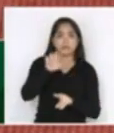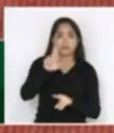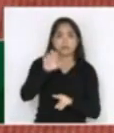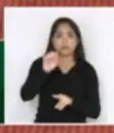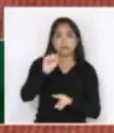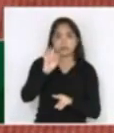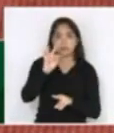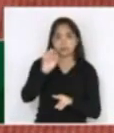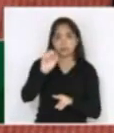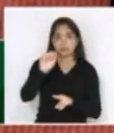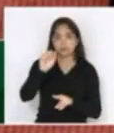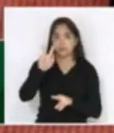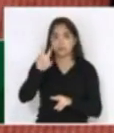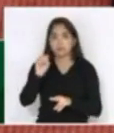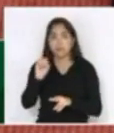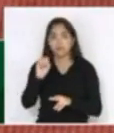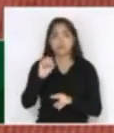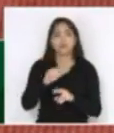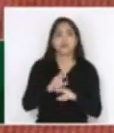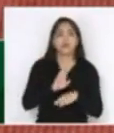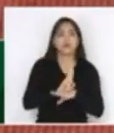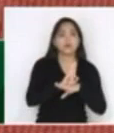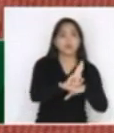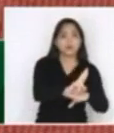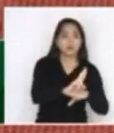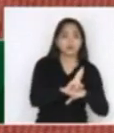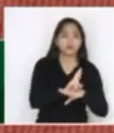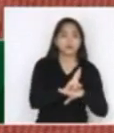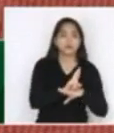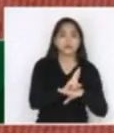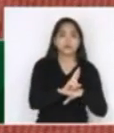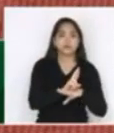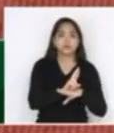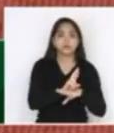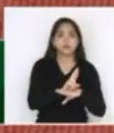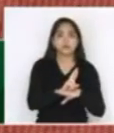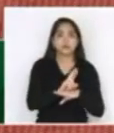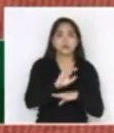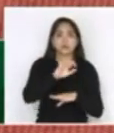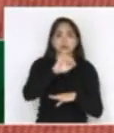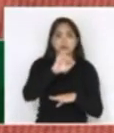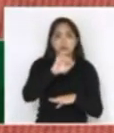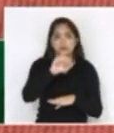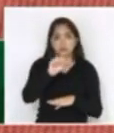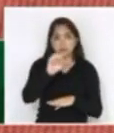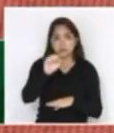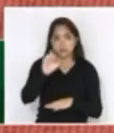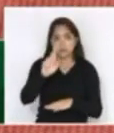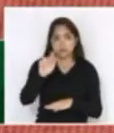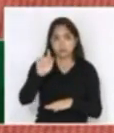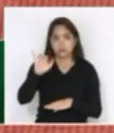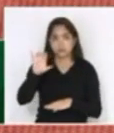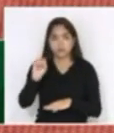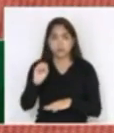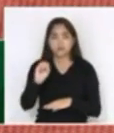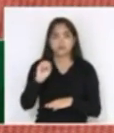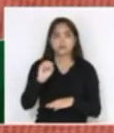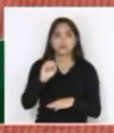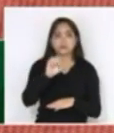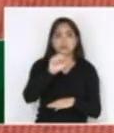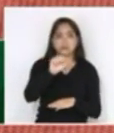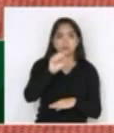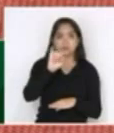o representante do Uruçanga Minérios, Sérgio Macari, o Poçante, o Sidney